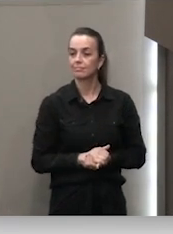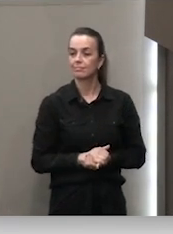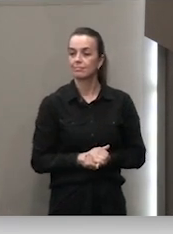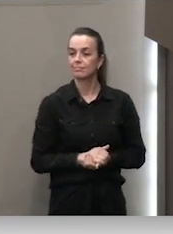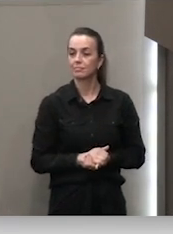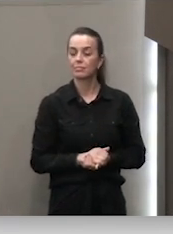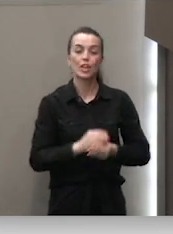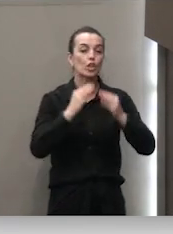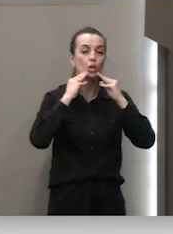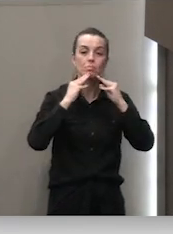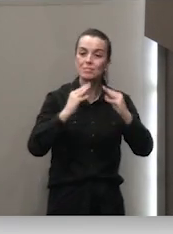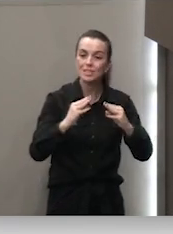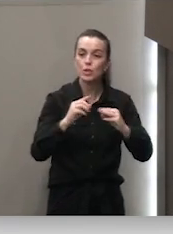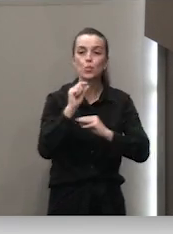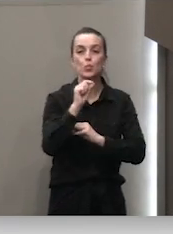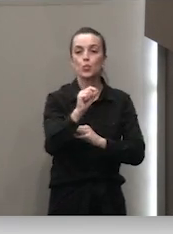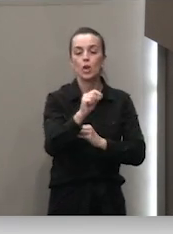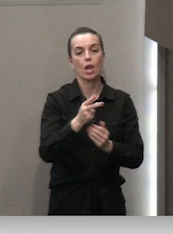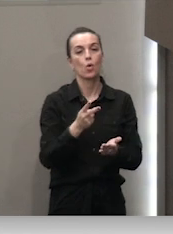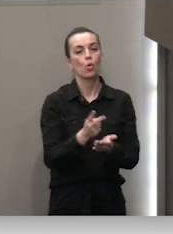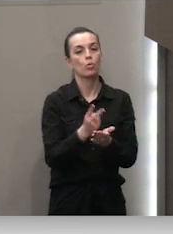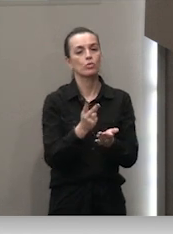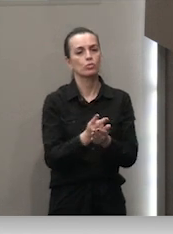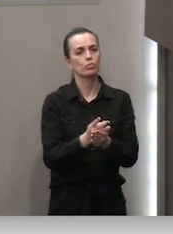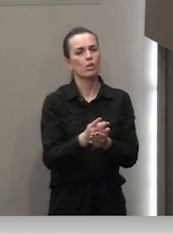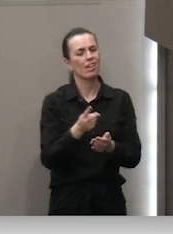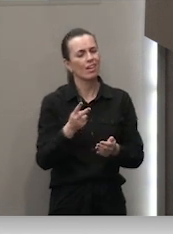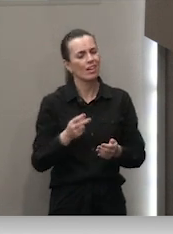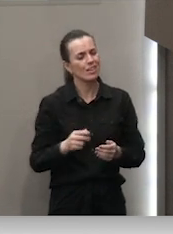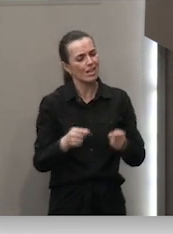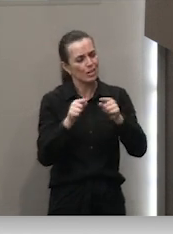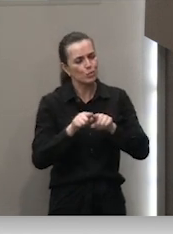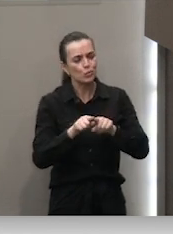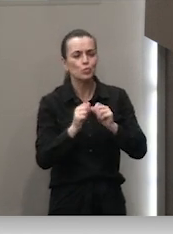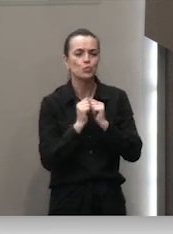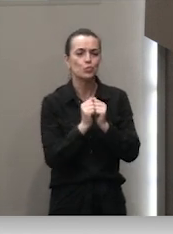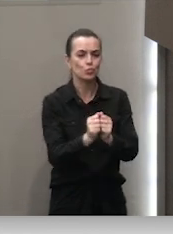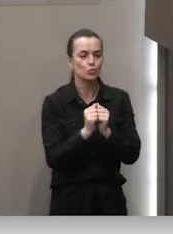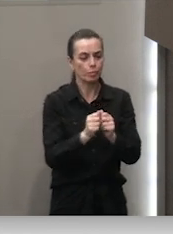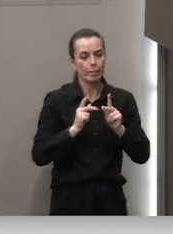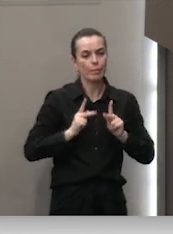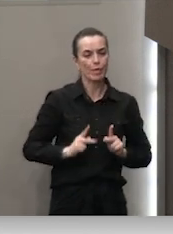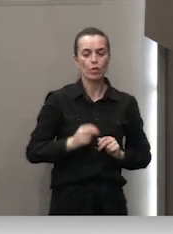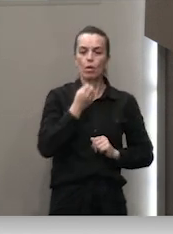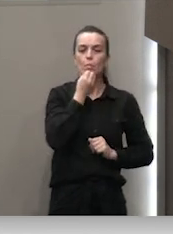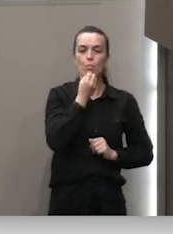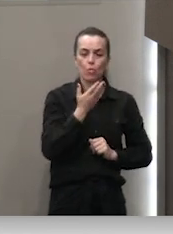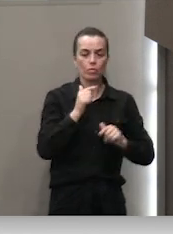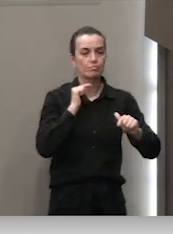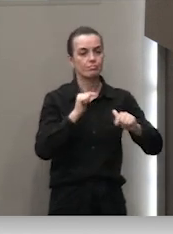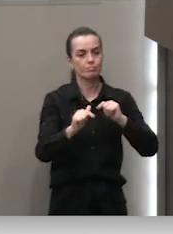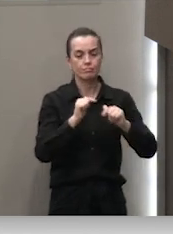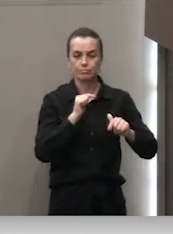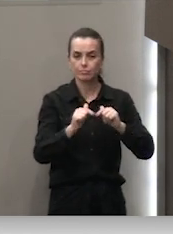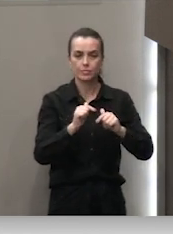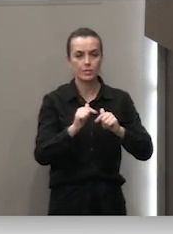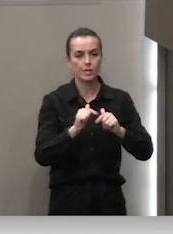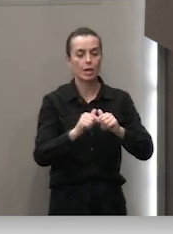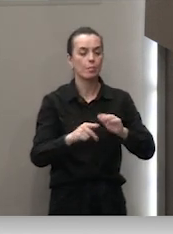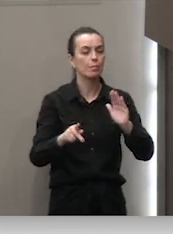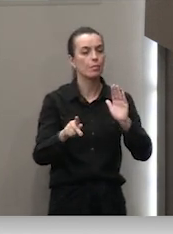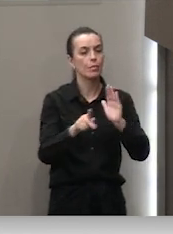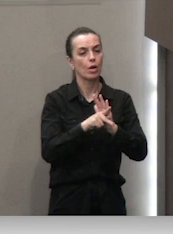E a nossa missão é continuar sempre estar ao lado das pessoas de bem aqui da nossa cidade. Trabalhar para as pessoas do